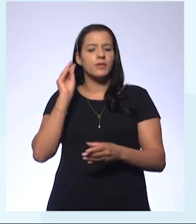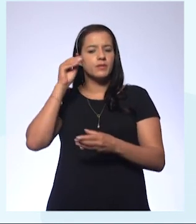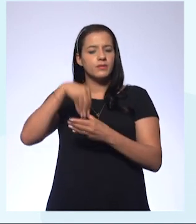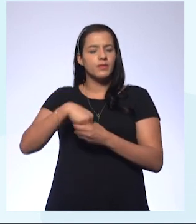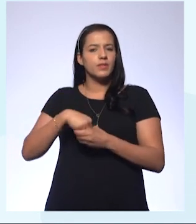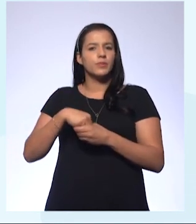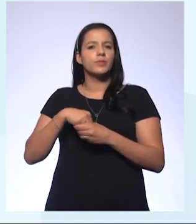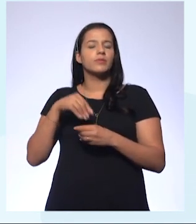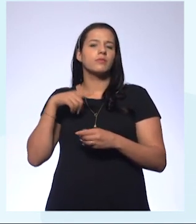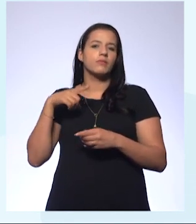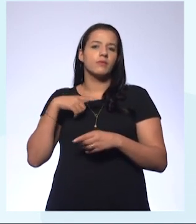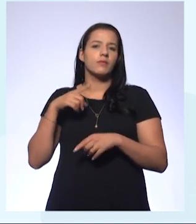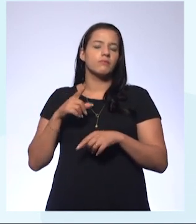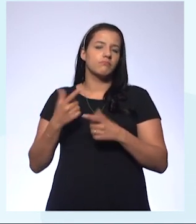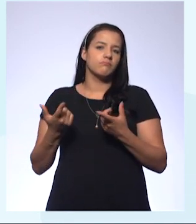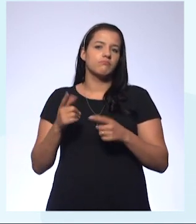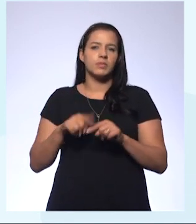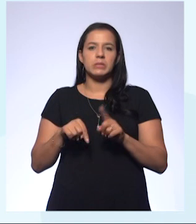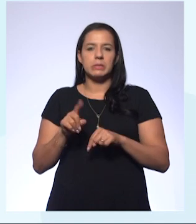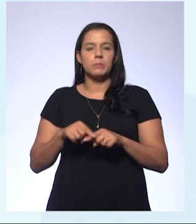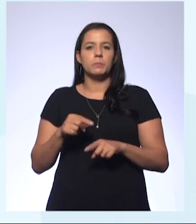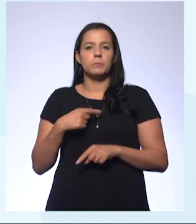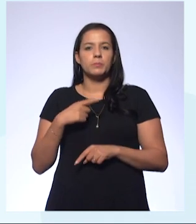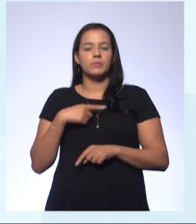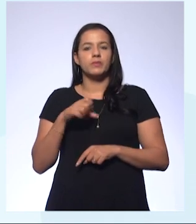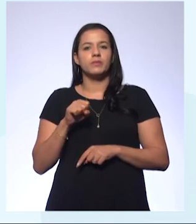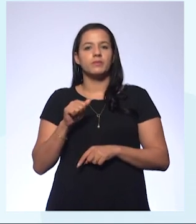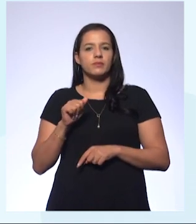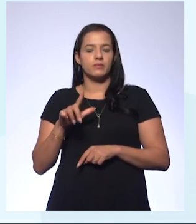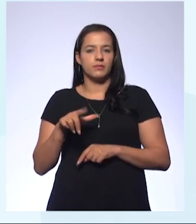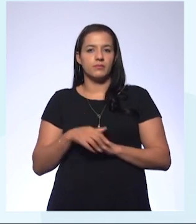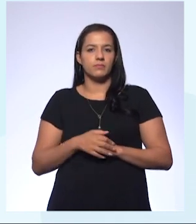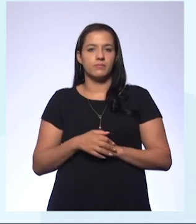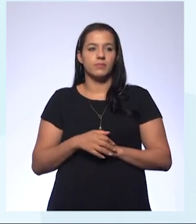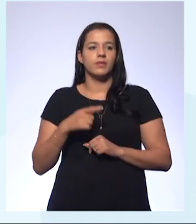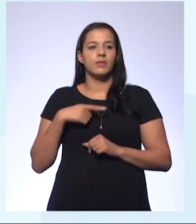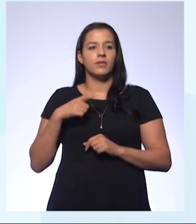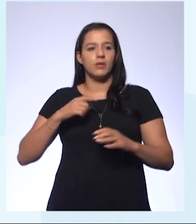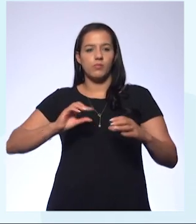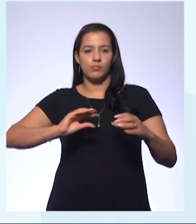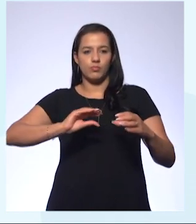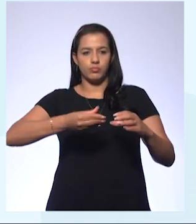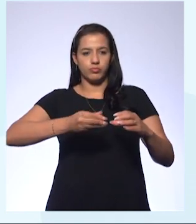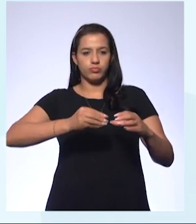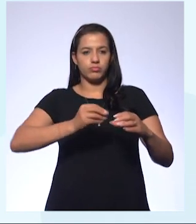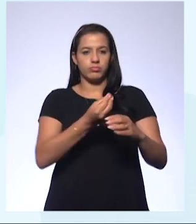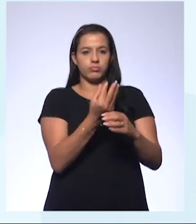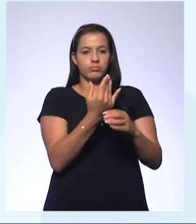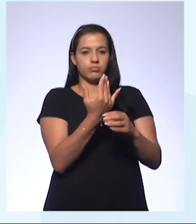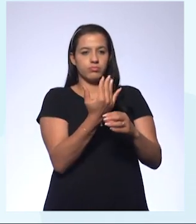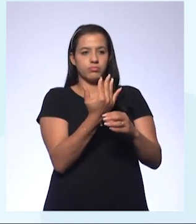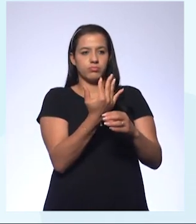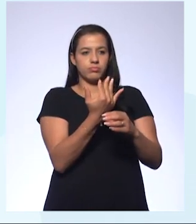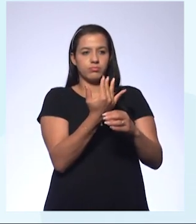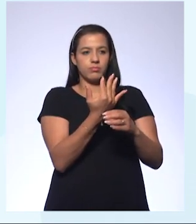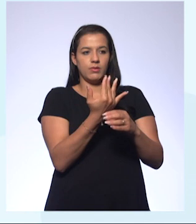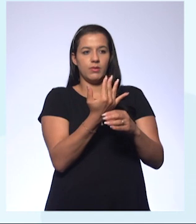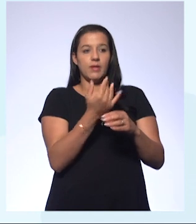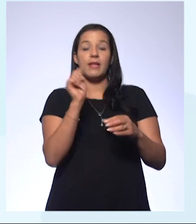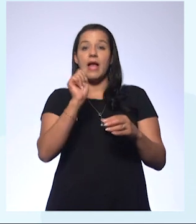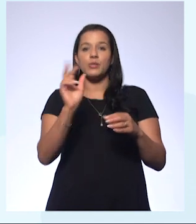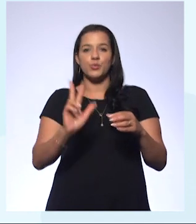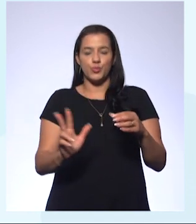ele é usado assim bem no início do nosso curso, né, de química e também é usado no dia a dia nos laboratórios